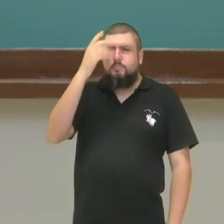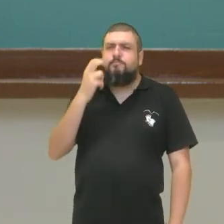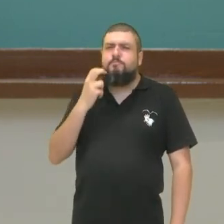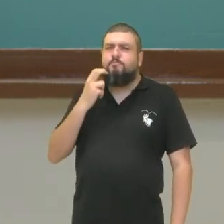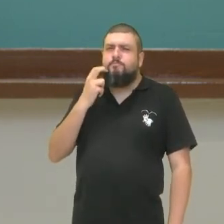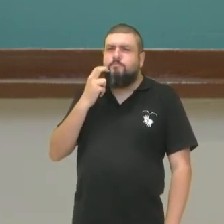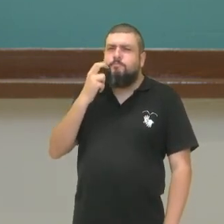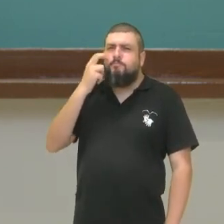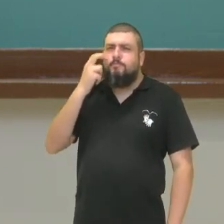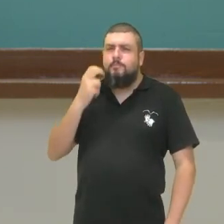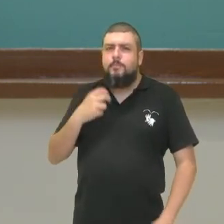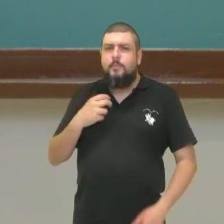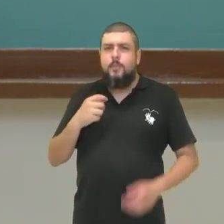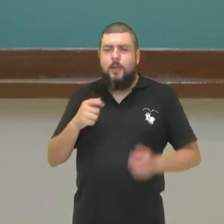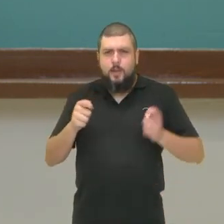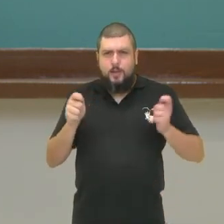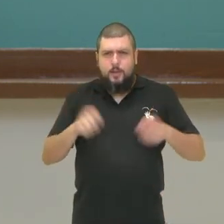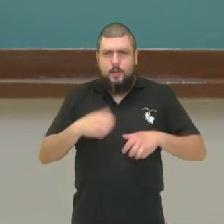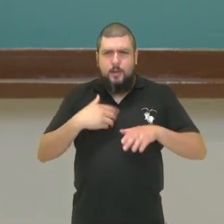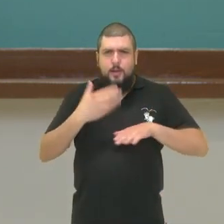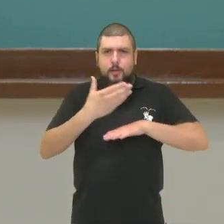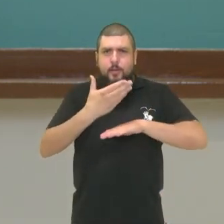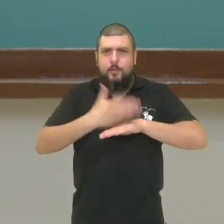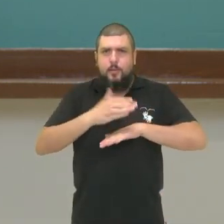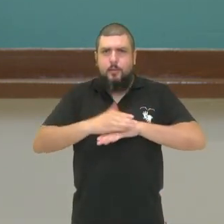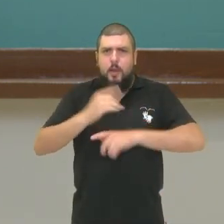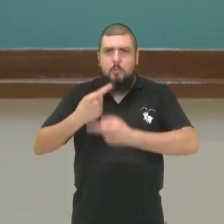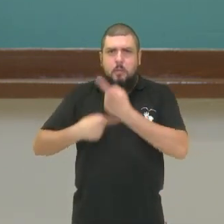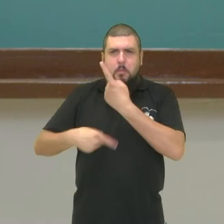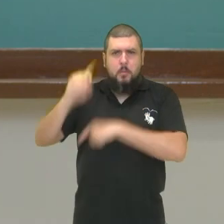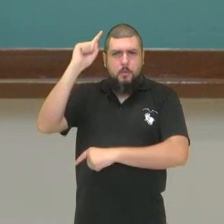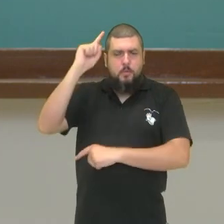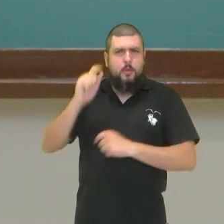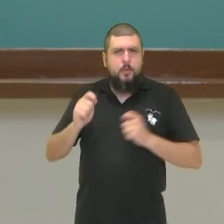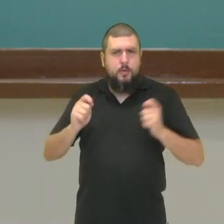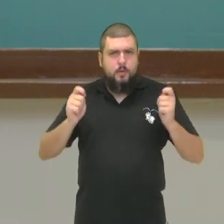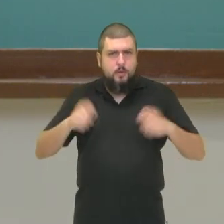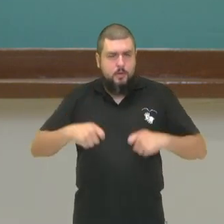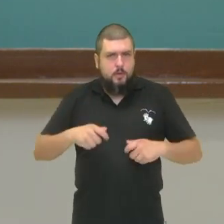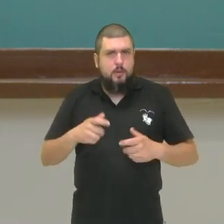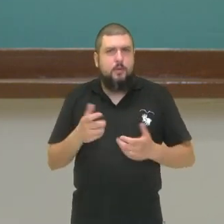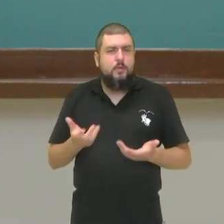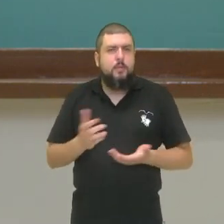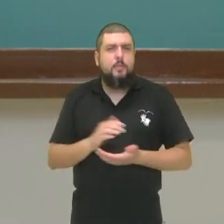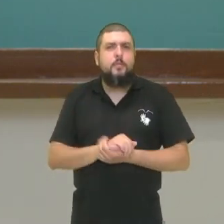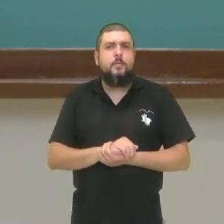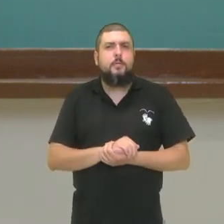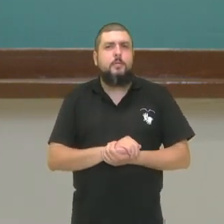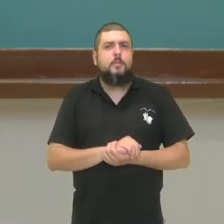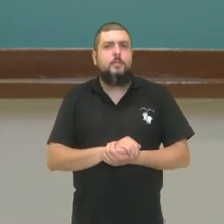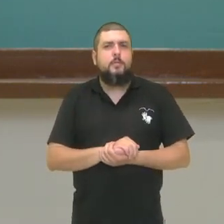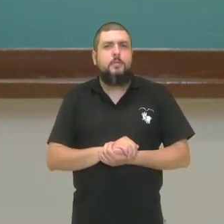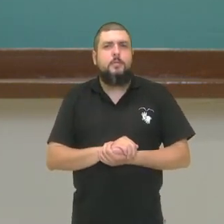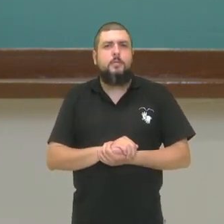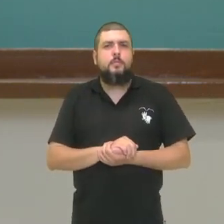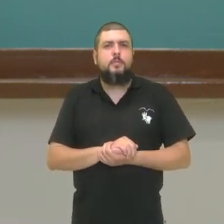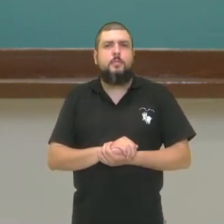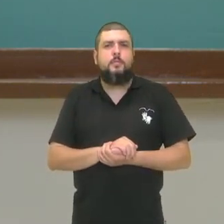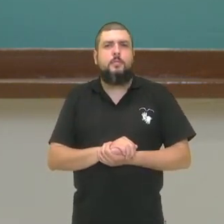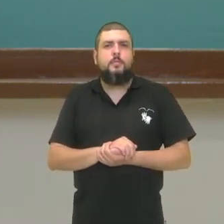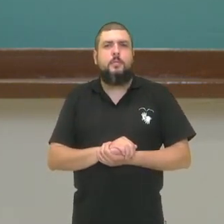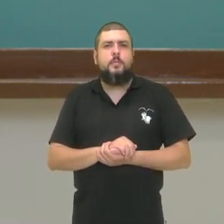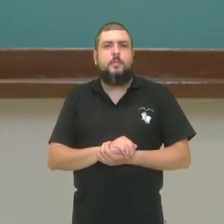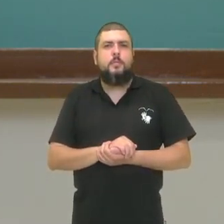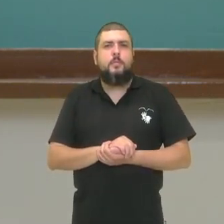que ela consegue praticar as atividades expressivas? Será que ela pode superar essas dificuldades? E por